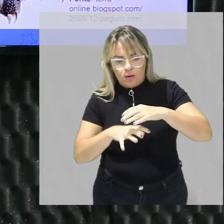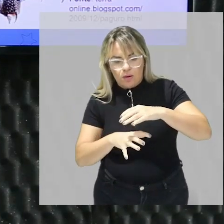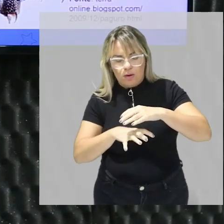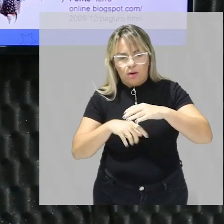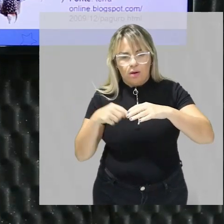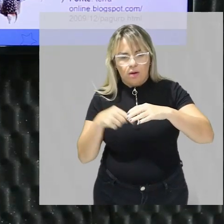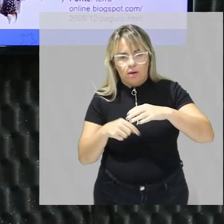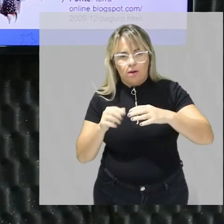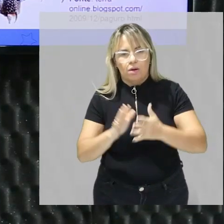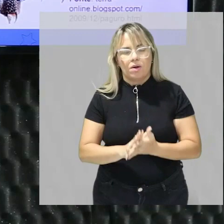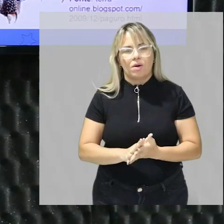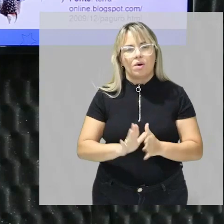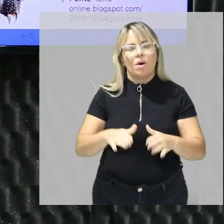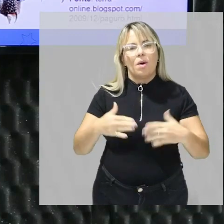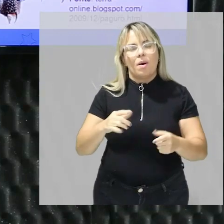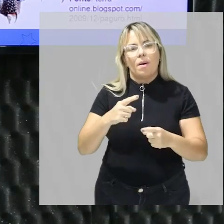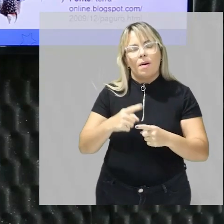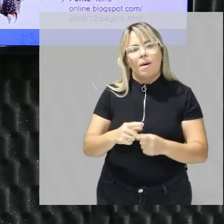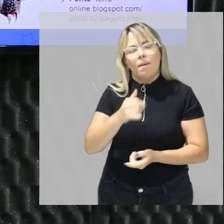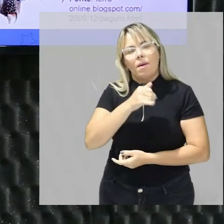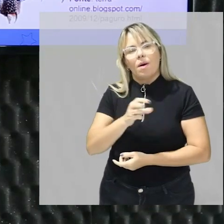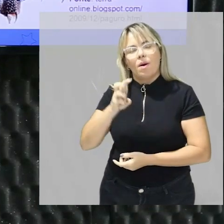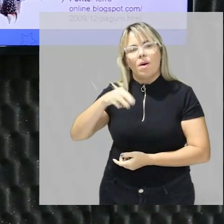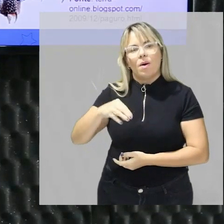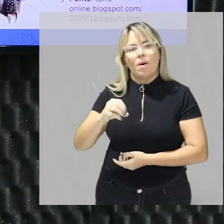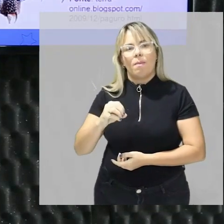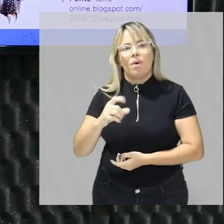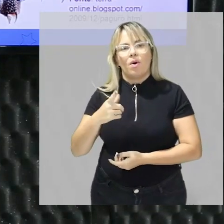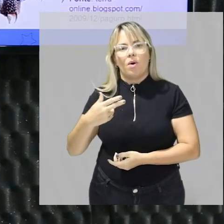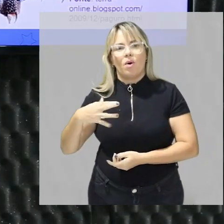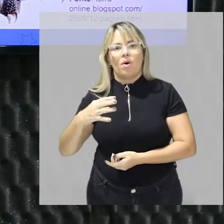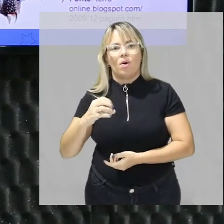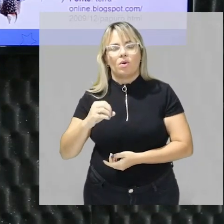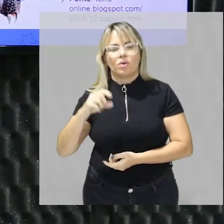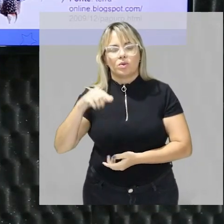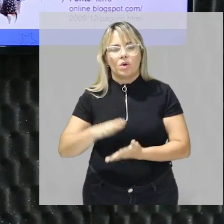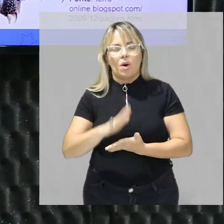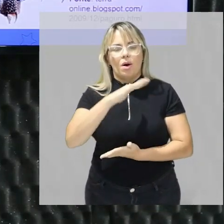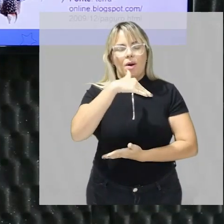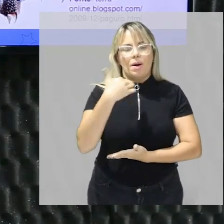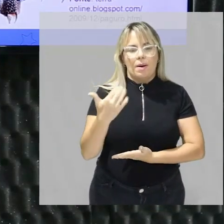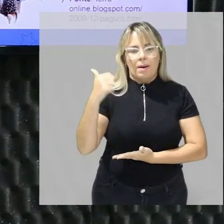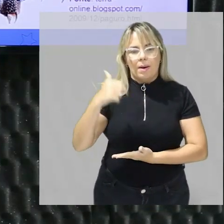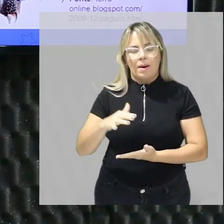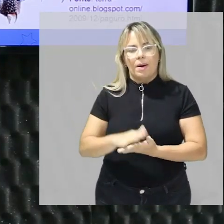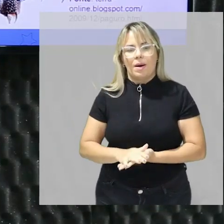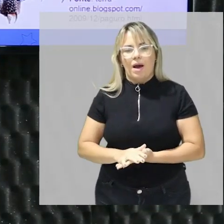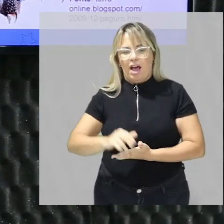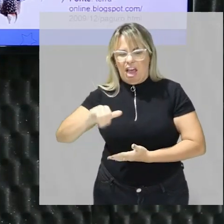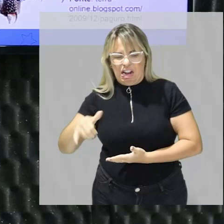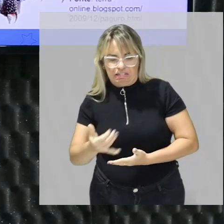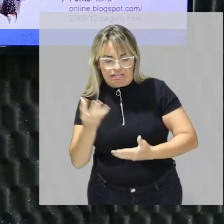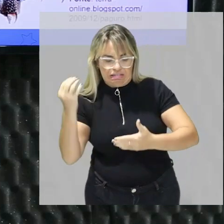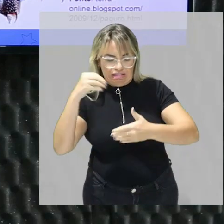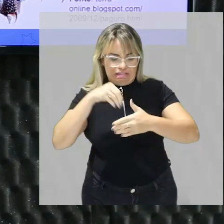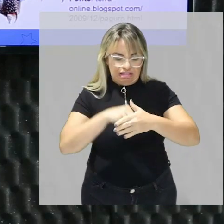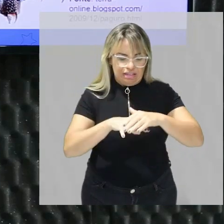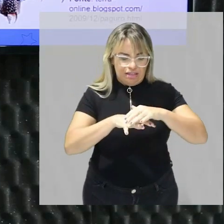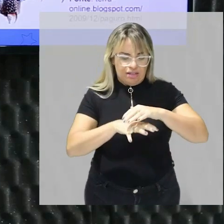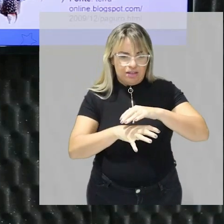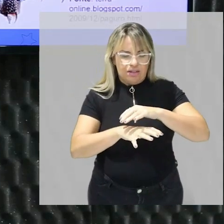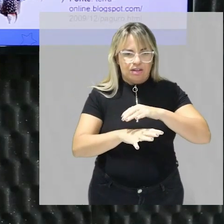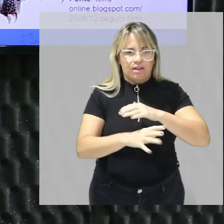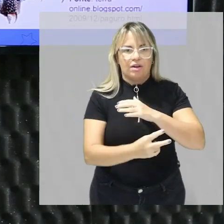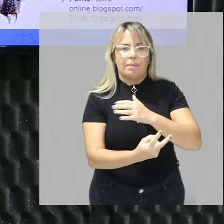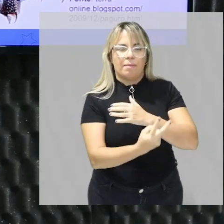molusco morre, deixa a sua concha, ele se aproveita da concha e ele mora ali dentro da conchinha que o molusco deixou para